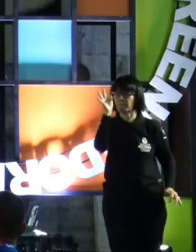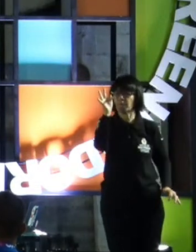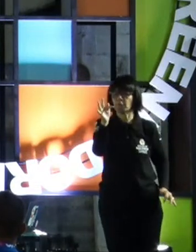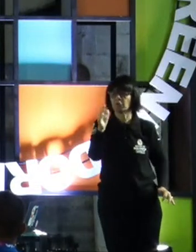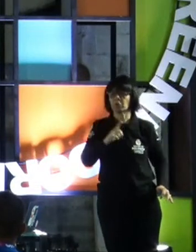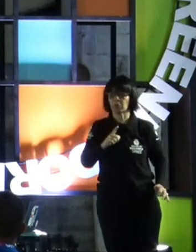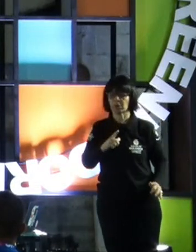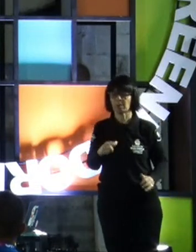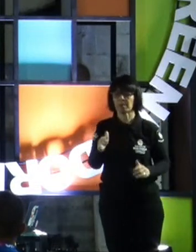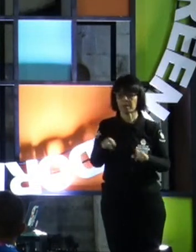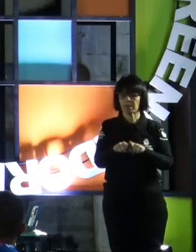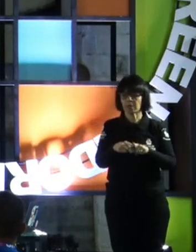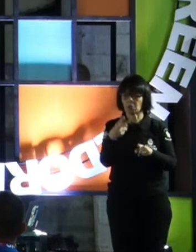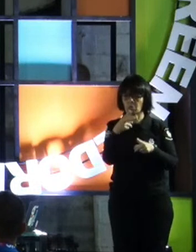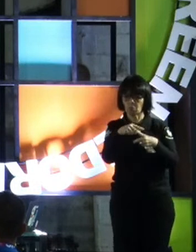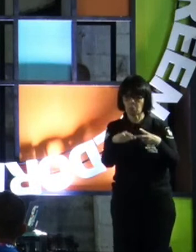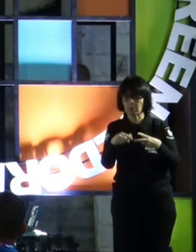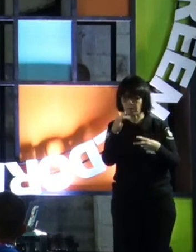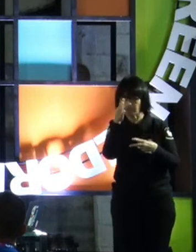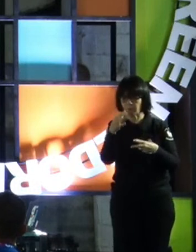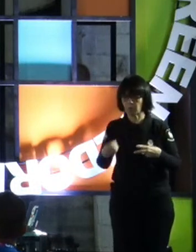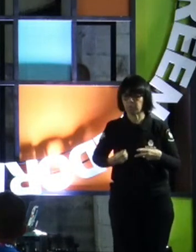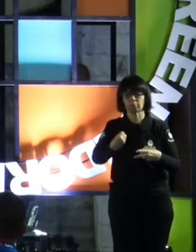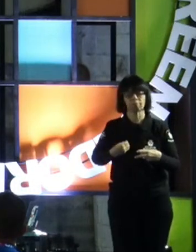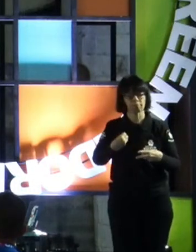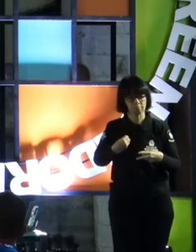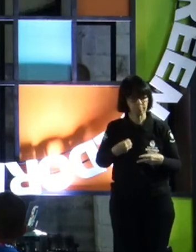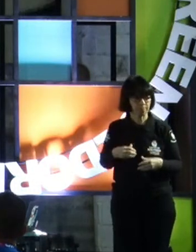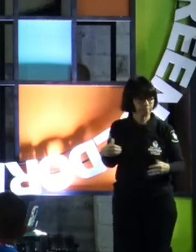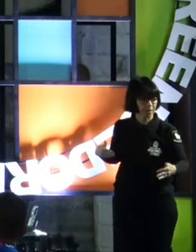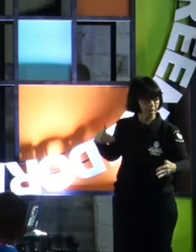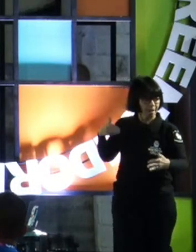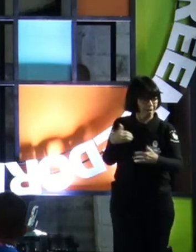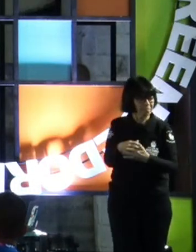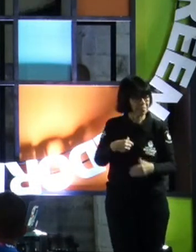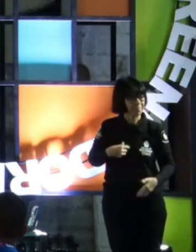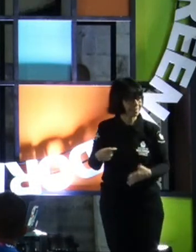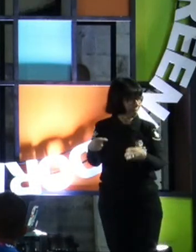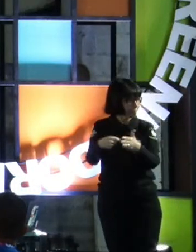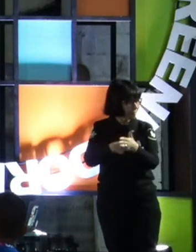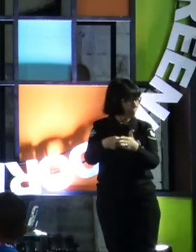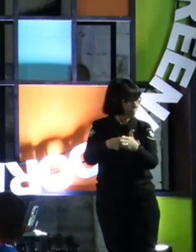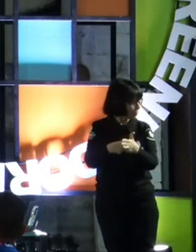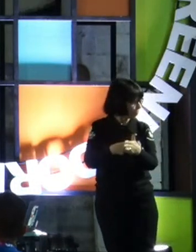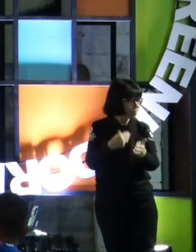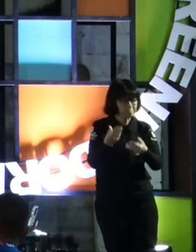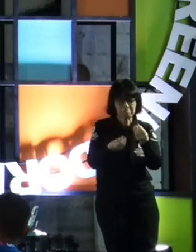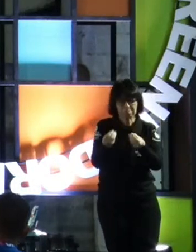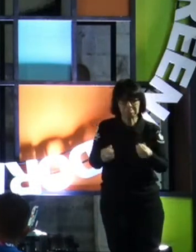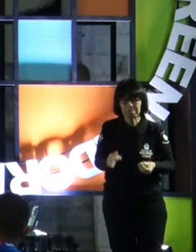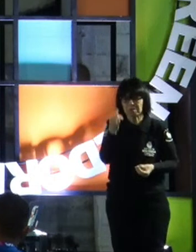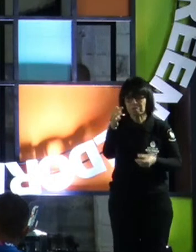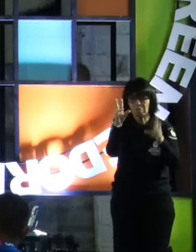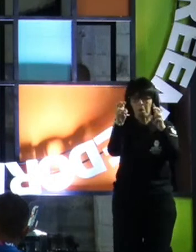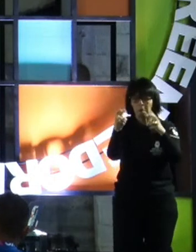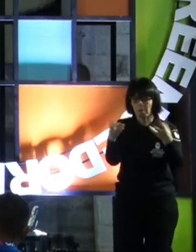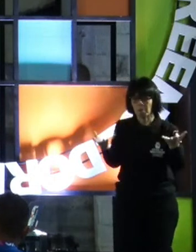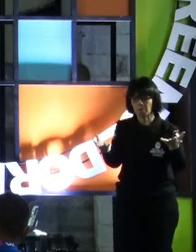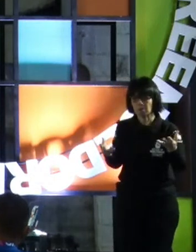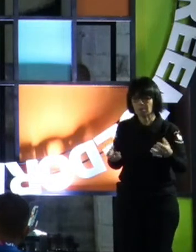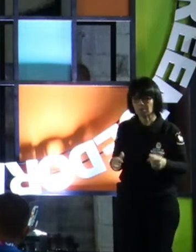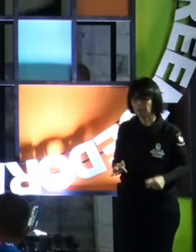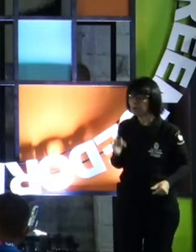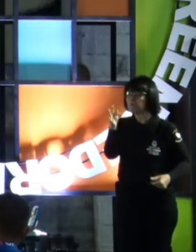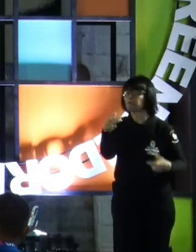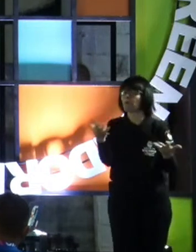da flor da vida. E eu, há muito tempo, eu fico me questionando sobre esse danado desse futuro. O que danado